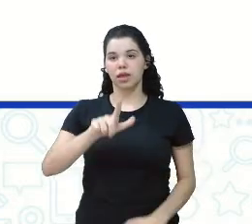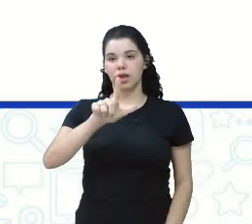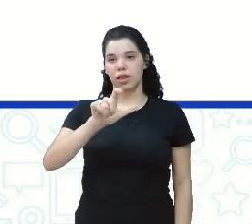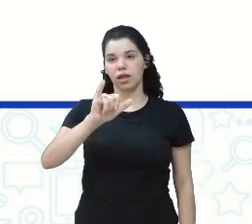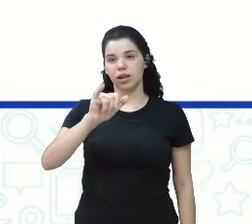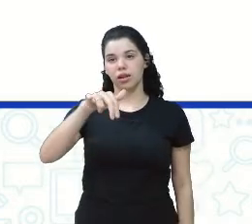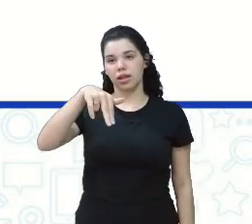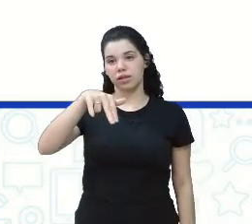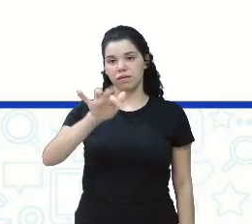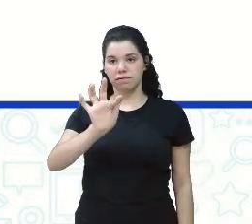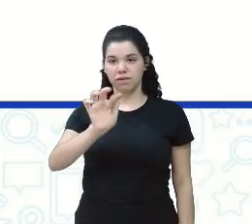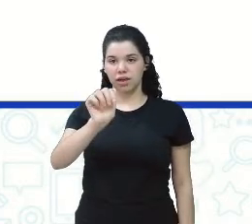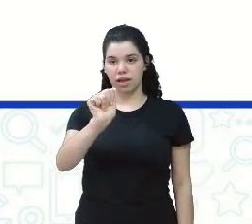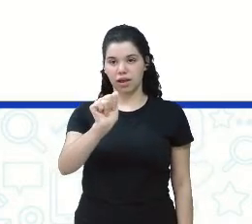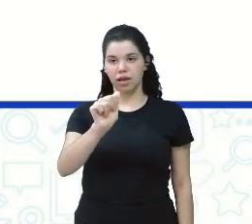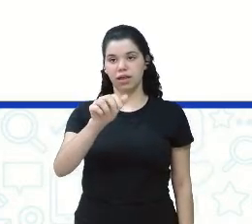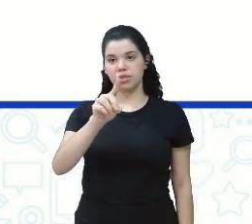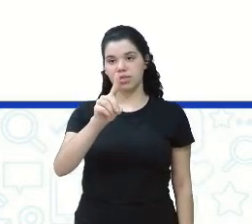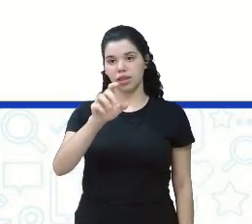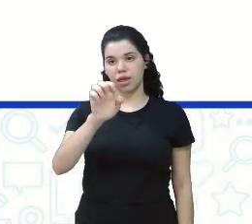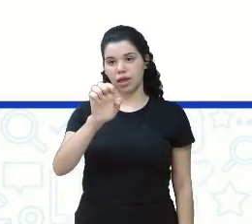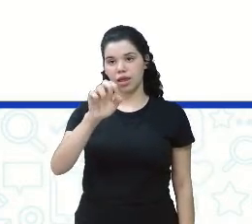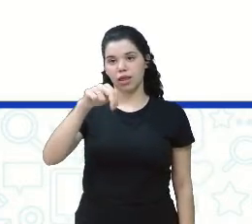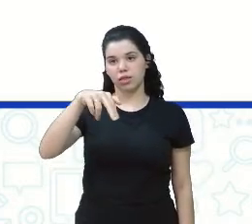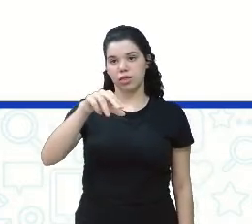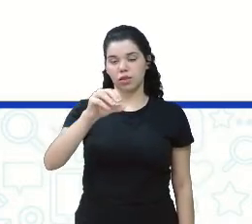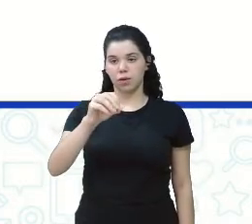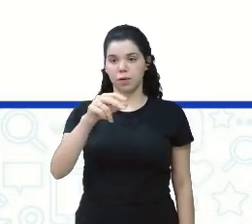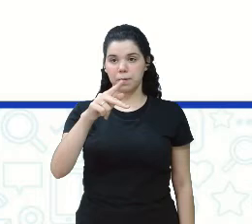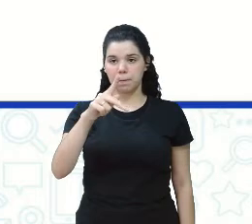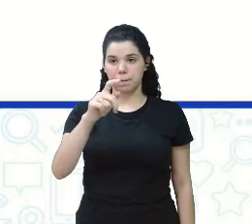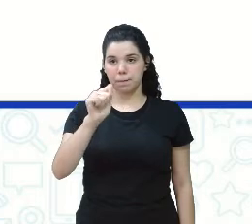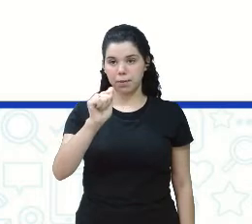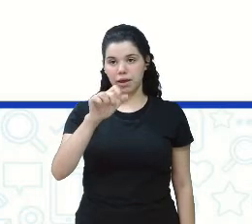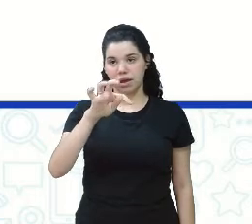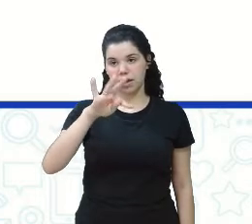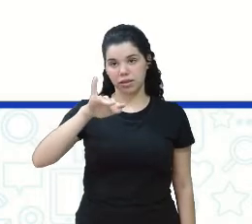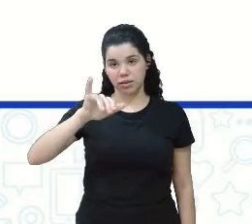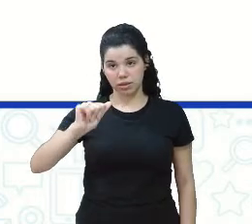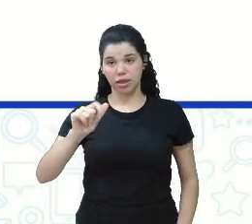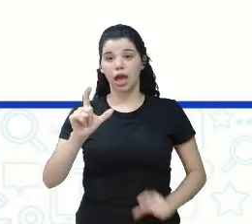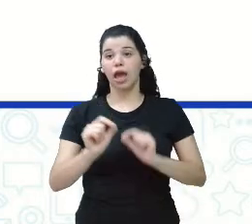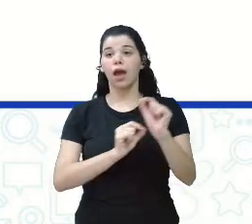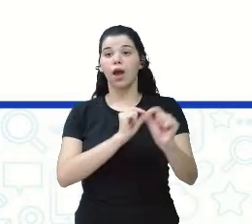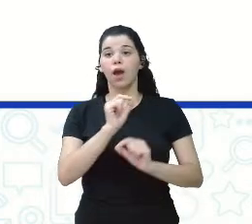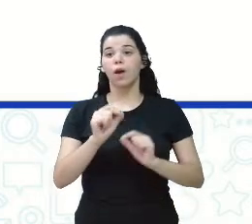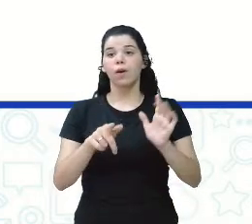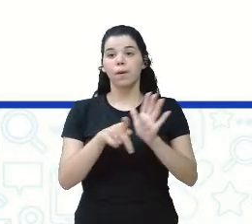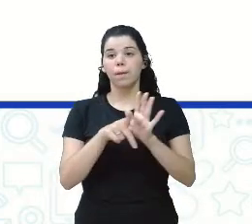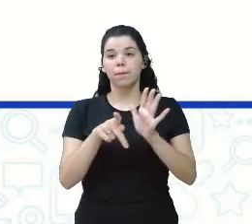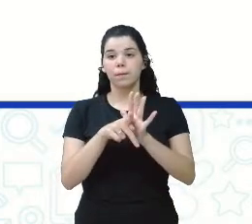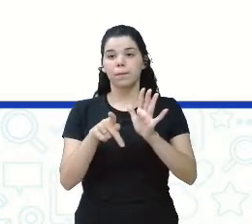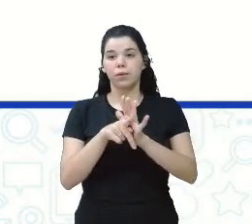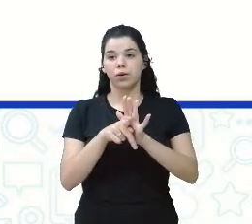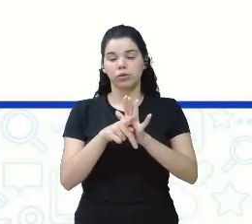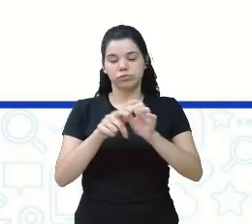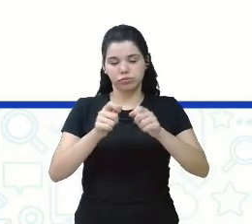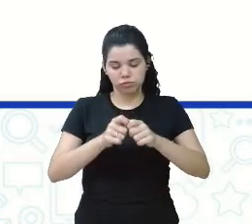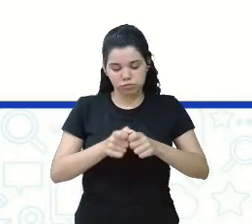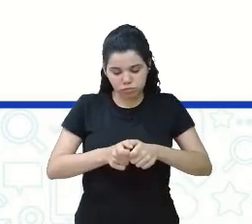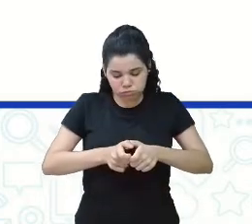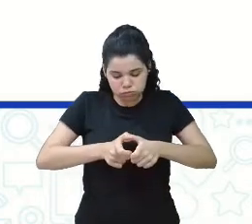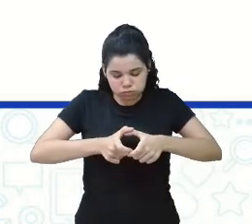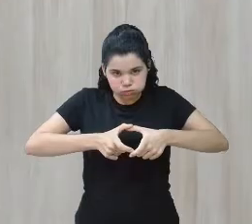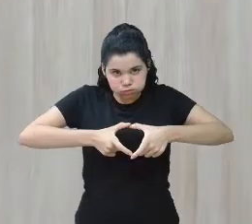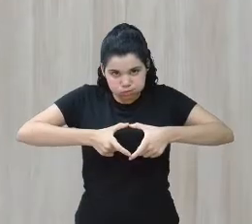linfadenopatia. Ela é definida como uma alteração no tamanho e na consistência dos vasos linfáticos. Então,